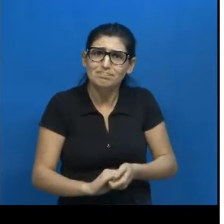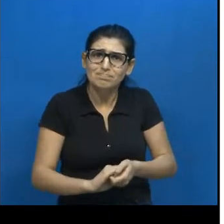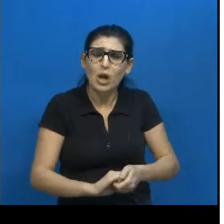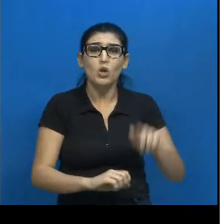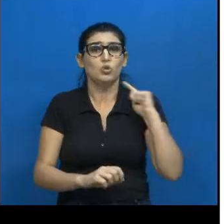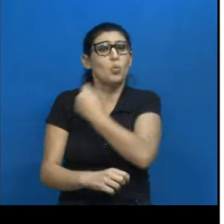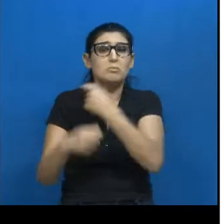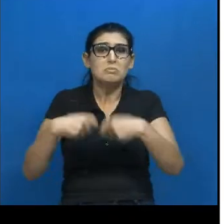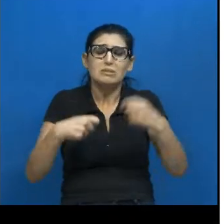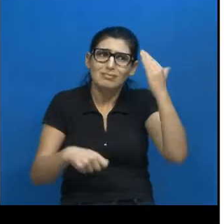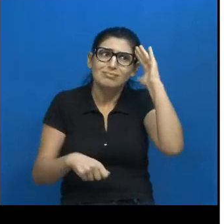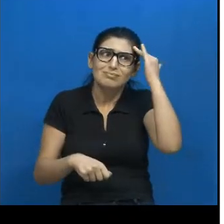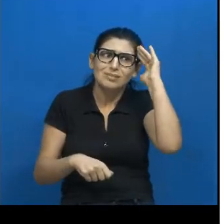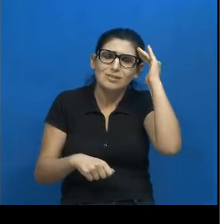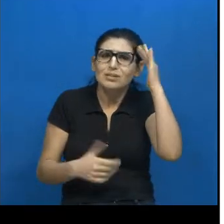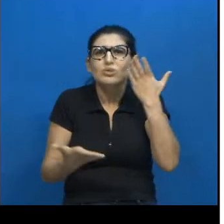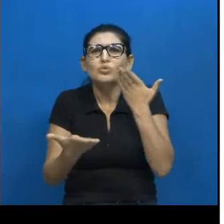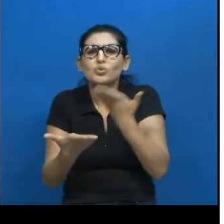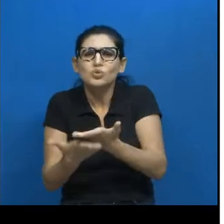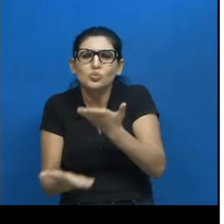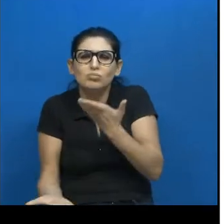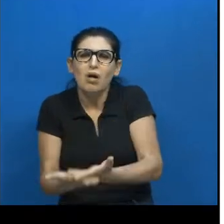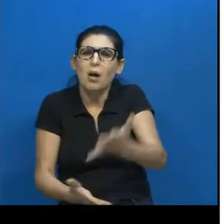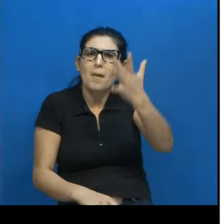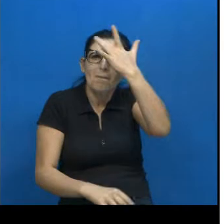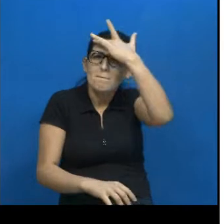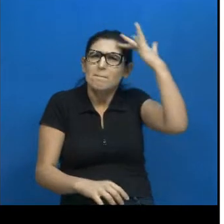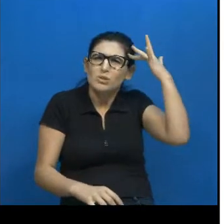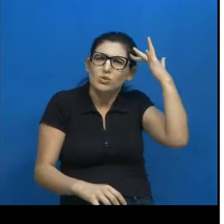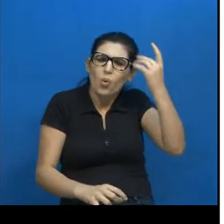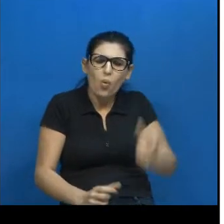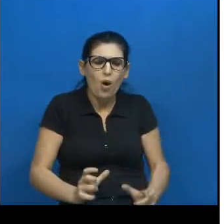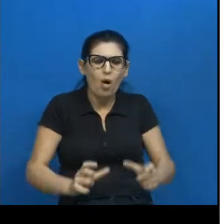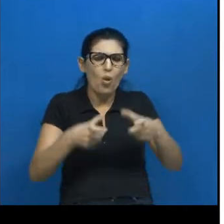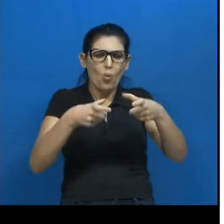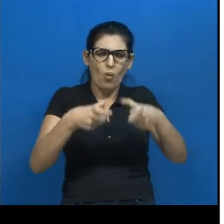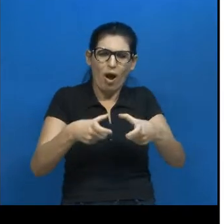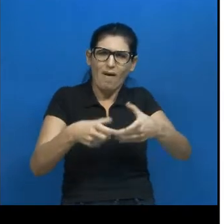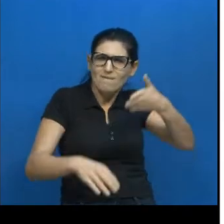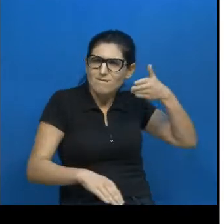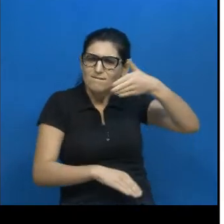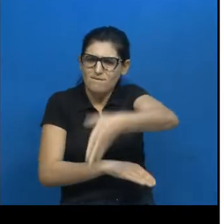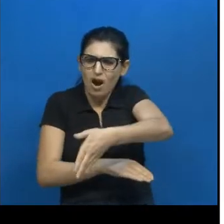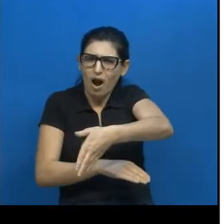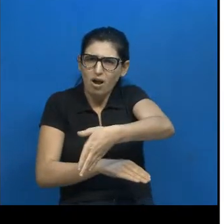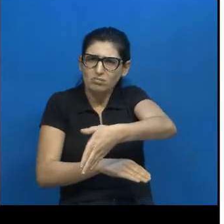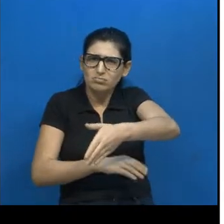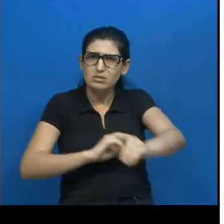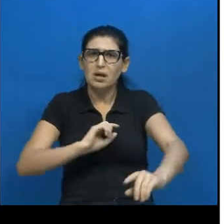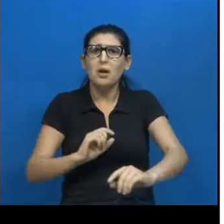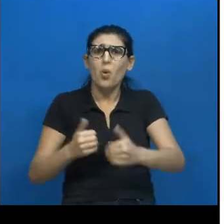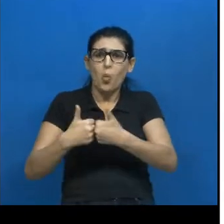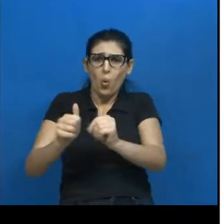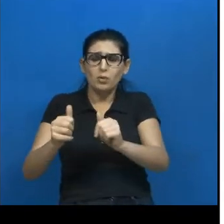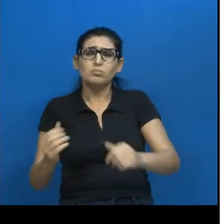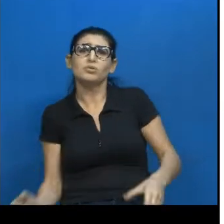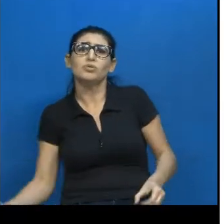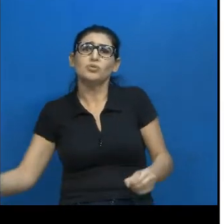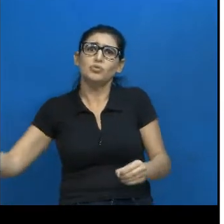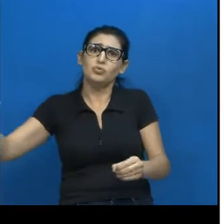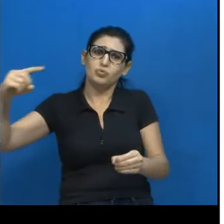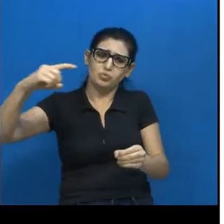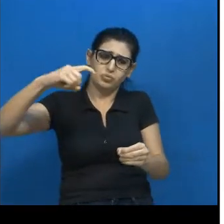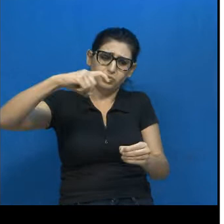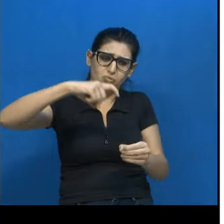e estudar qual que é a origem dessa pessoa, e aonde que essa pessoa vai, e aonde essa pessoa pega o ônibus para retornar para a sua